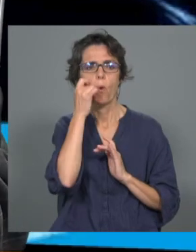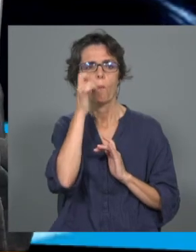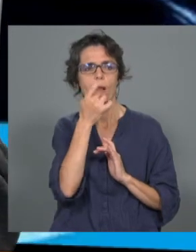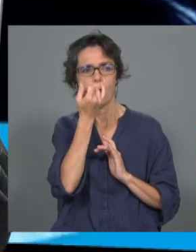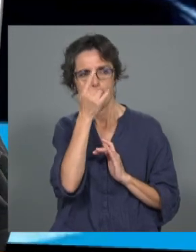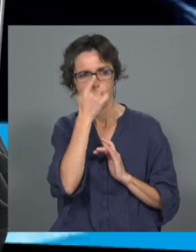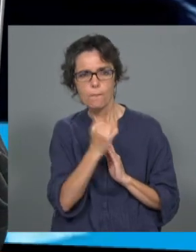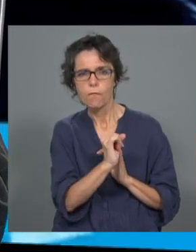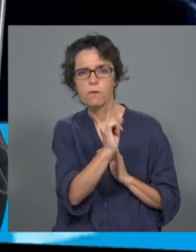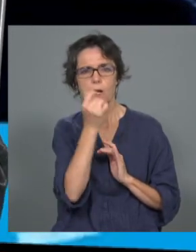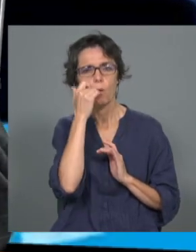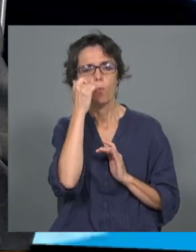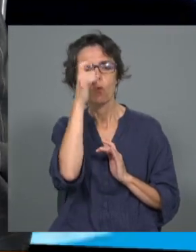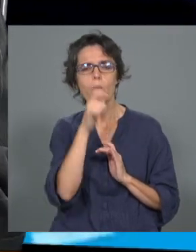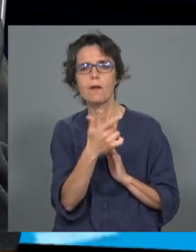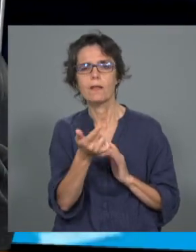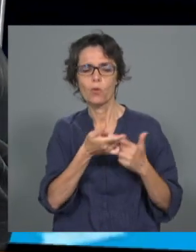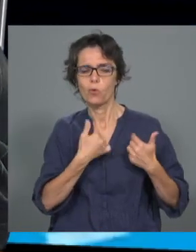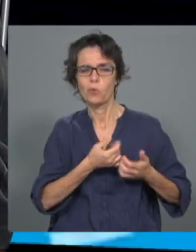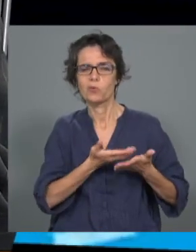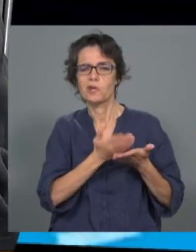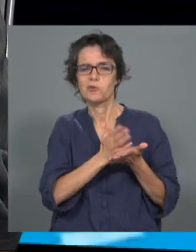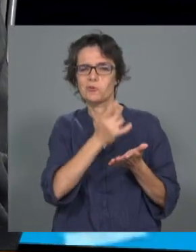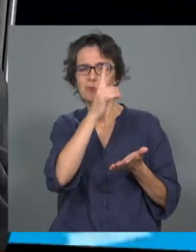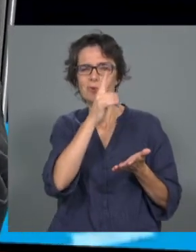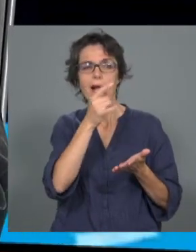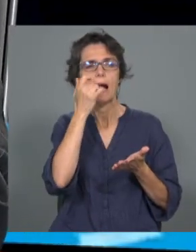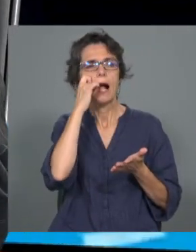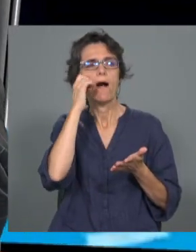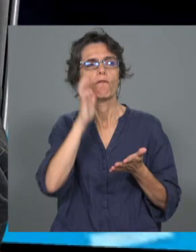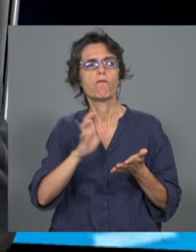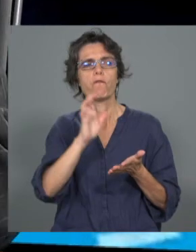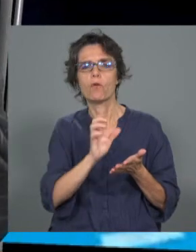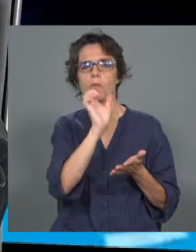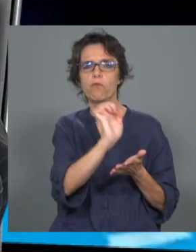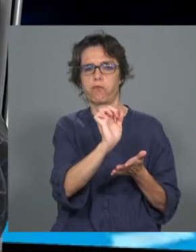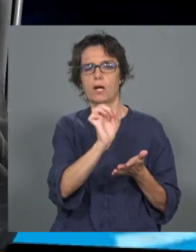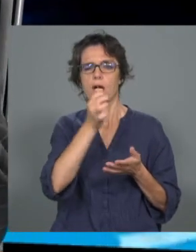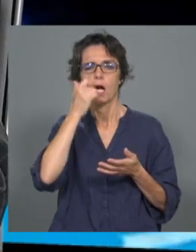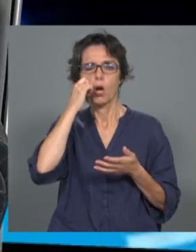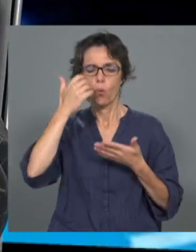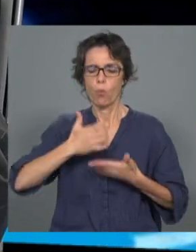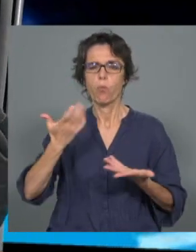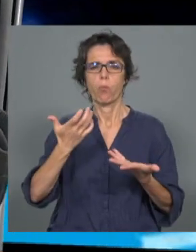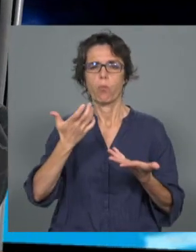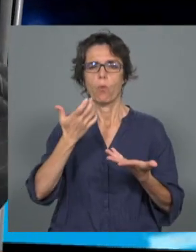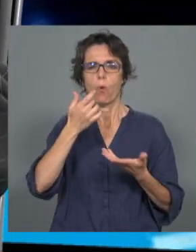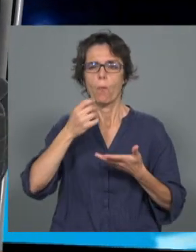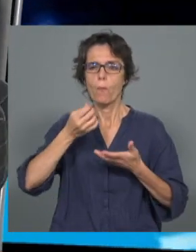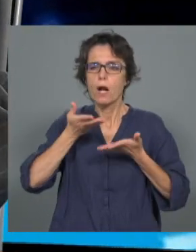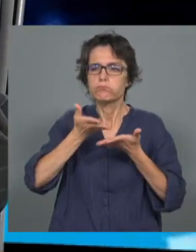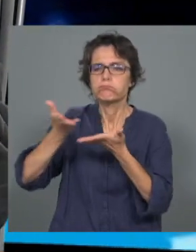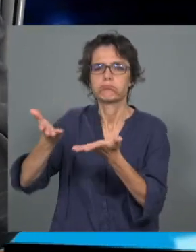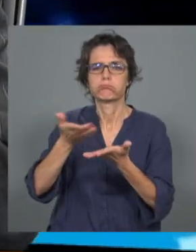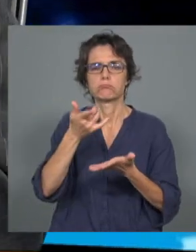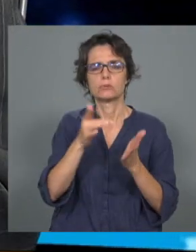dizer, em vez de estar a destacar o coração, a humanidade, a dimensão da humanidade de Jesus, que